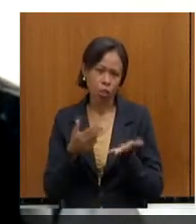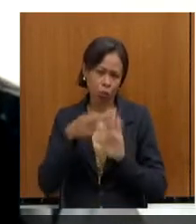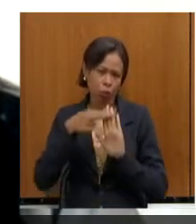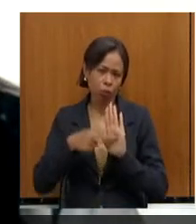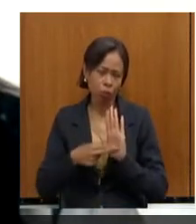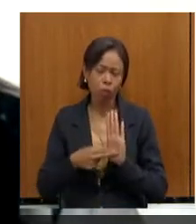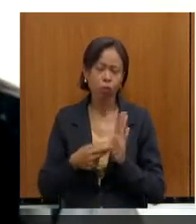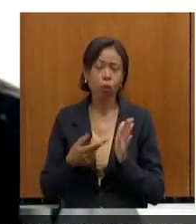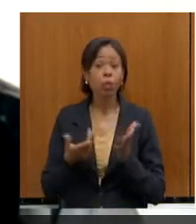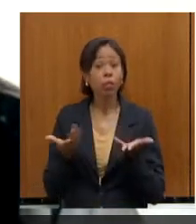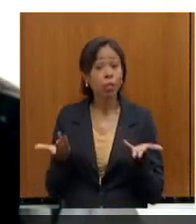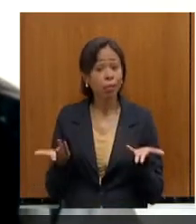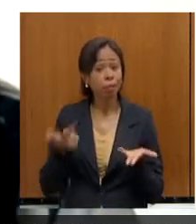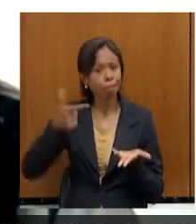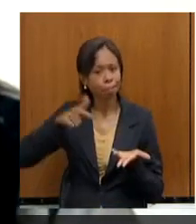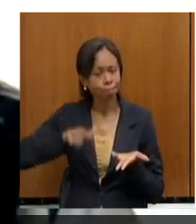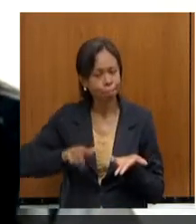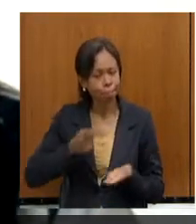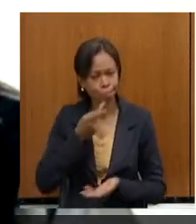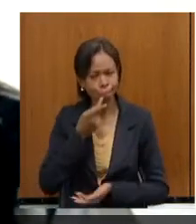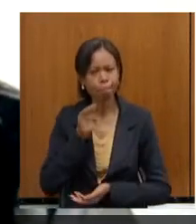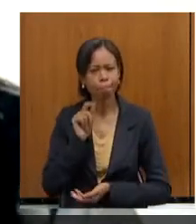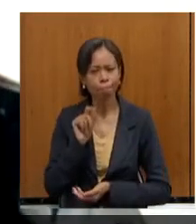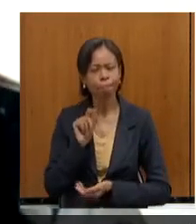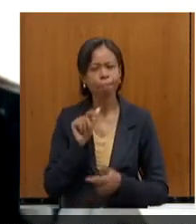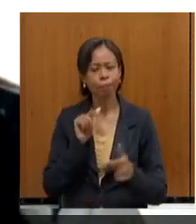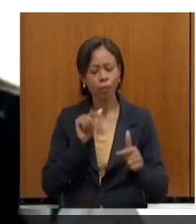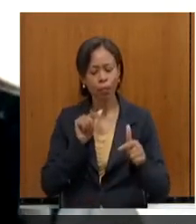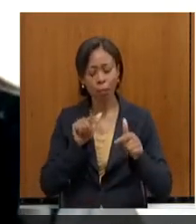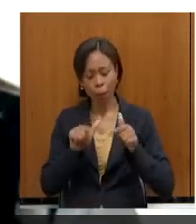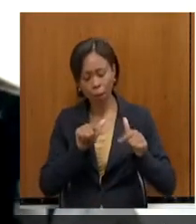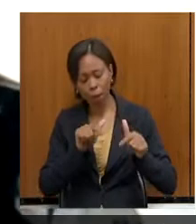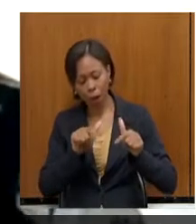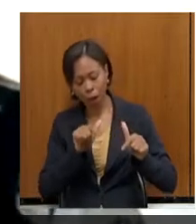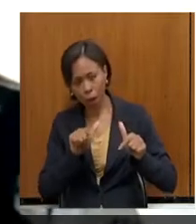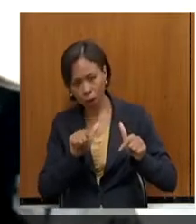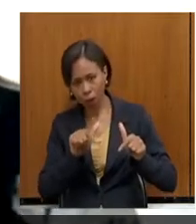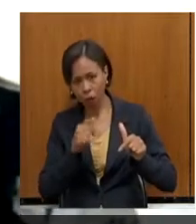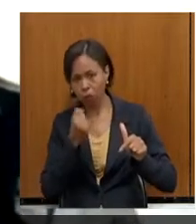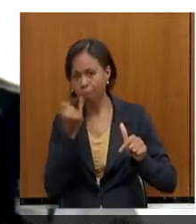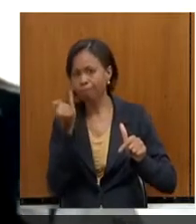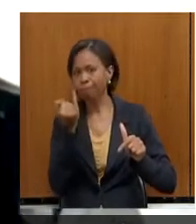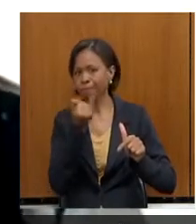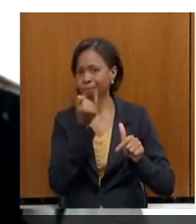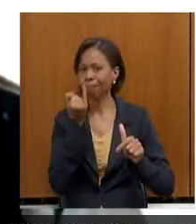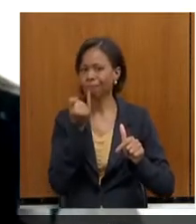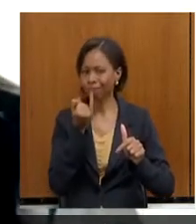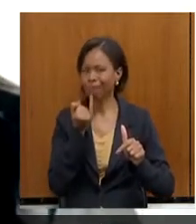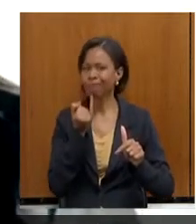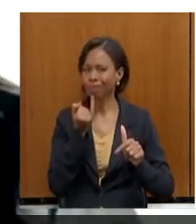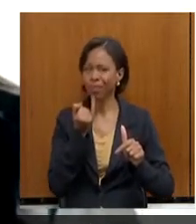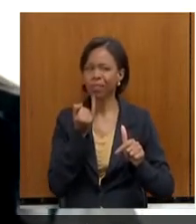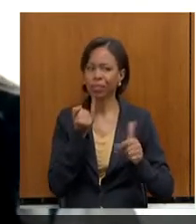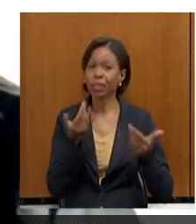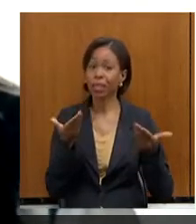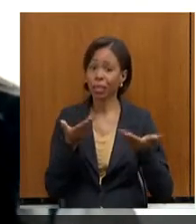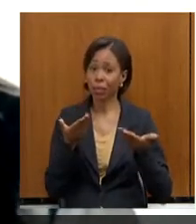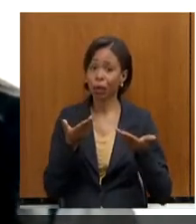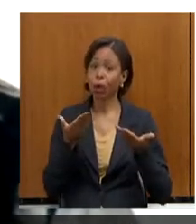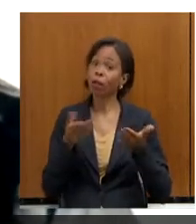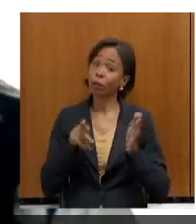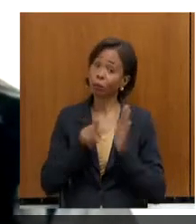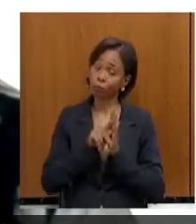vez enfatizar esse trabalho tão importante que foi feito e que agora passa pela análise da